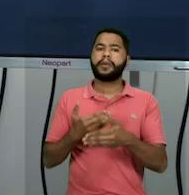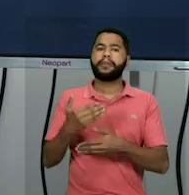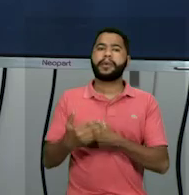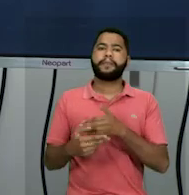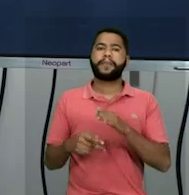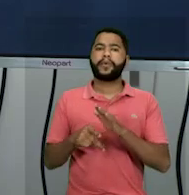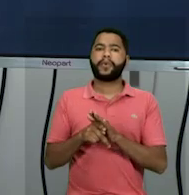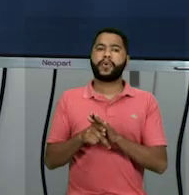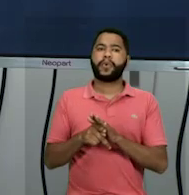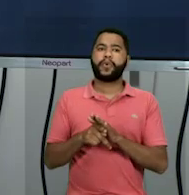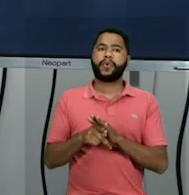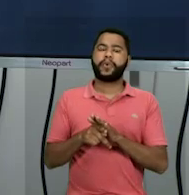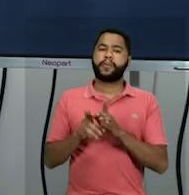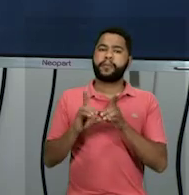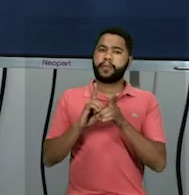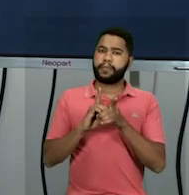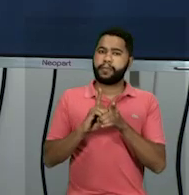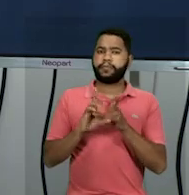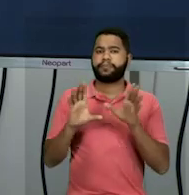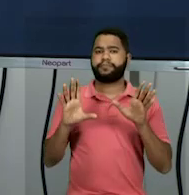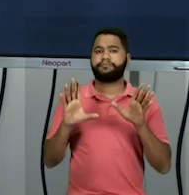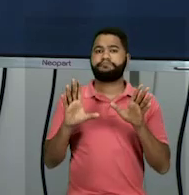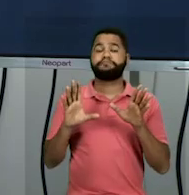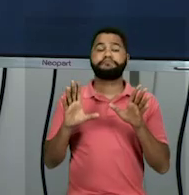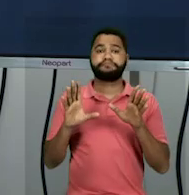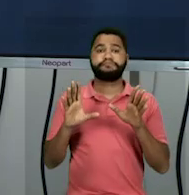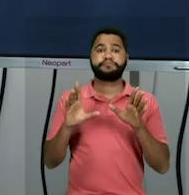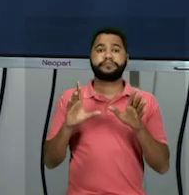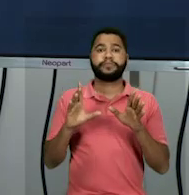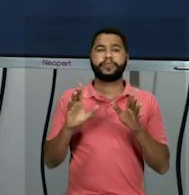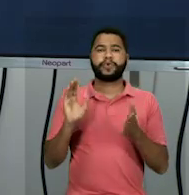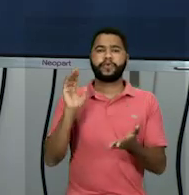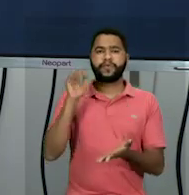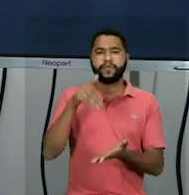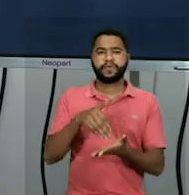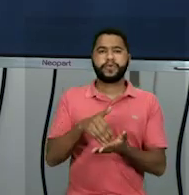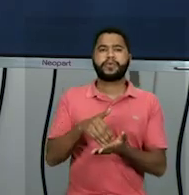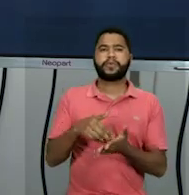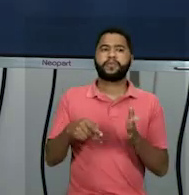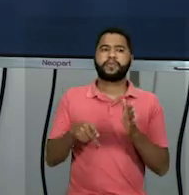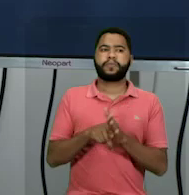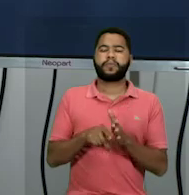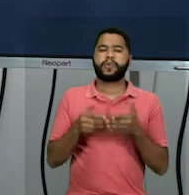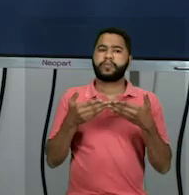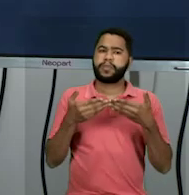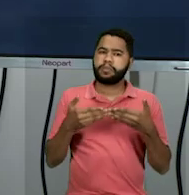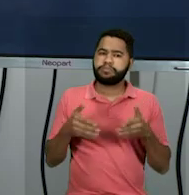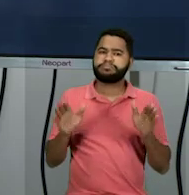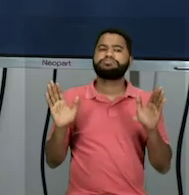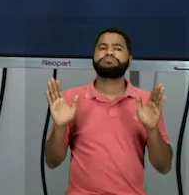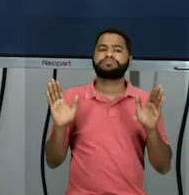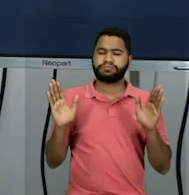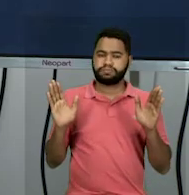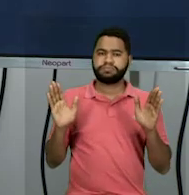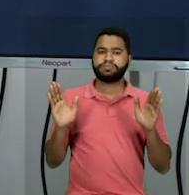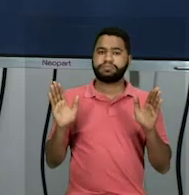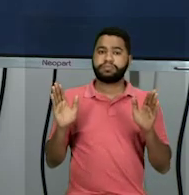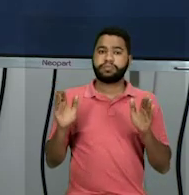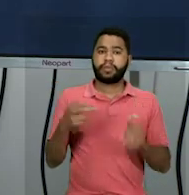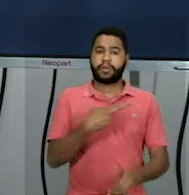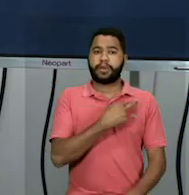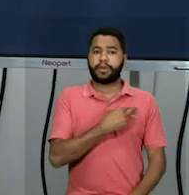transição para a democracia. Né? Nós estamos aí, finalzinho do Estado Novo, abrindo as portas para a